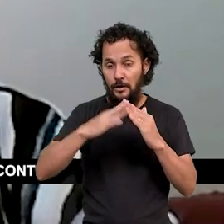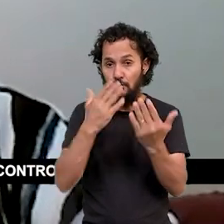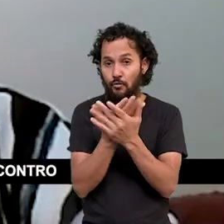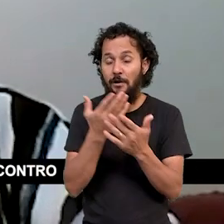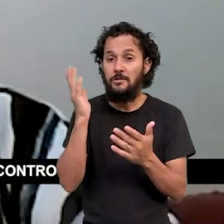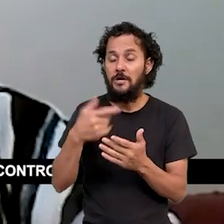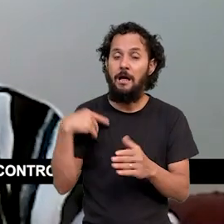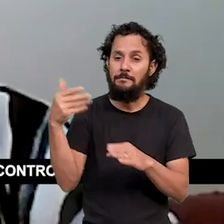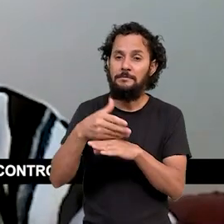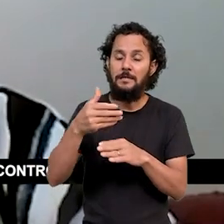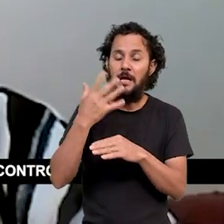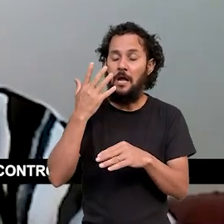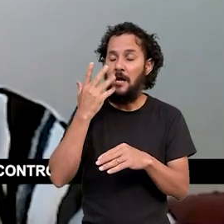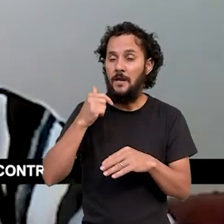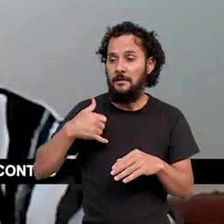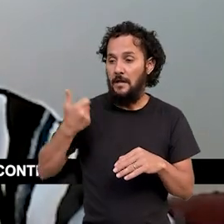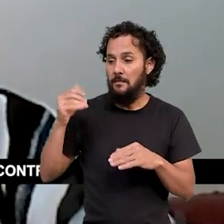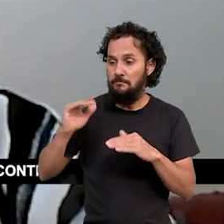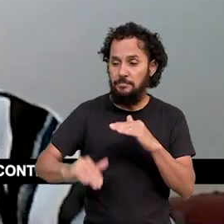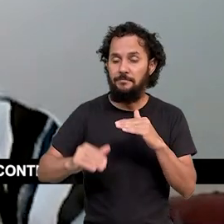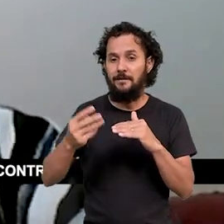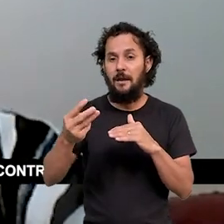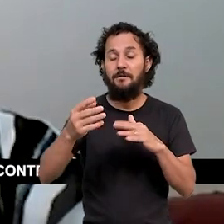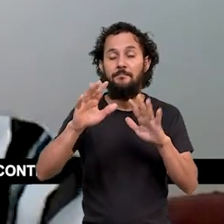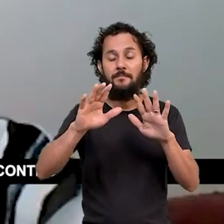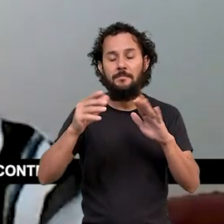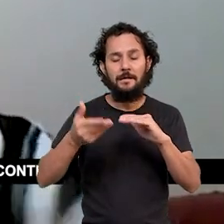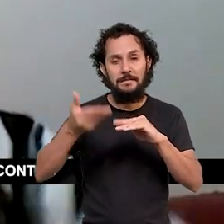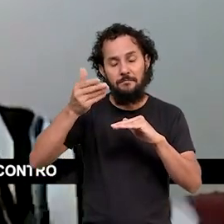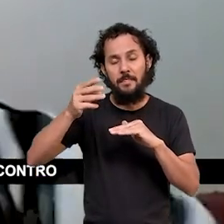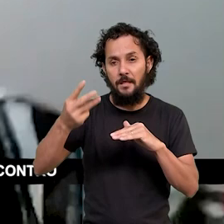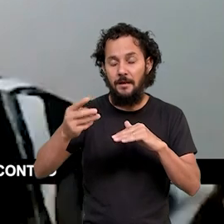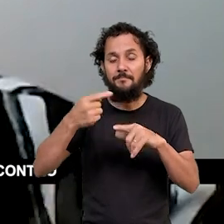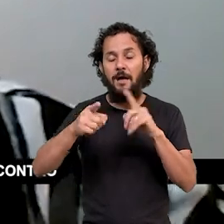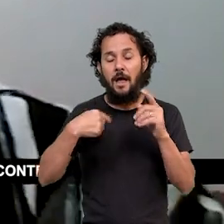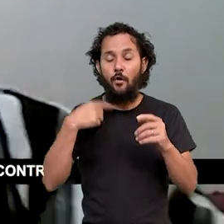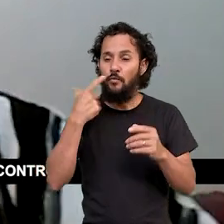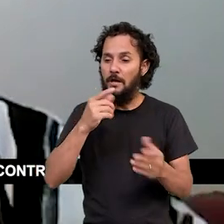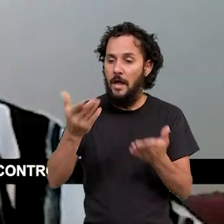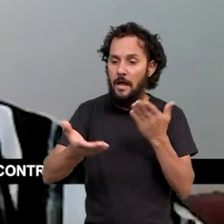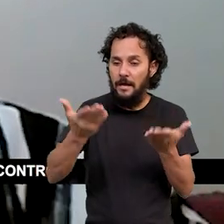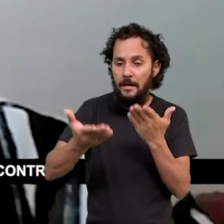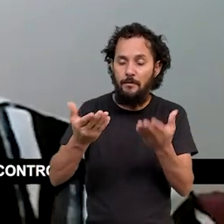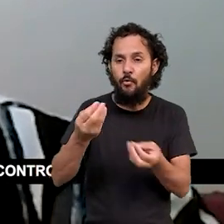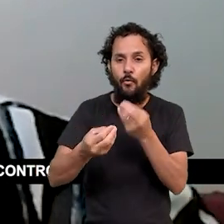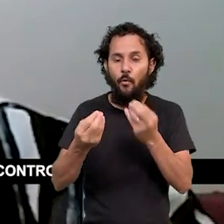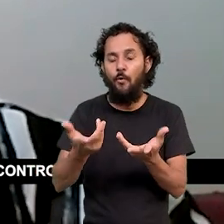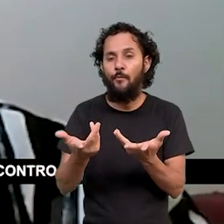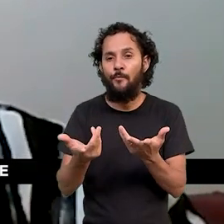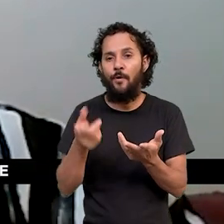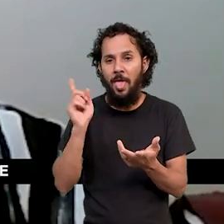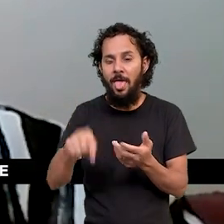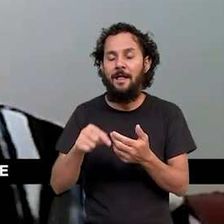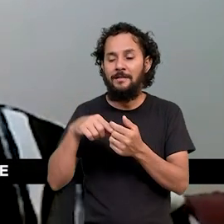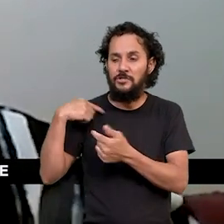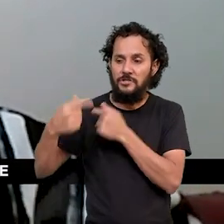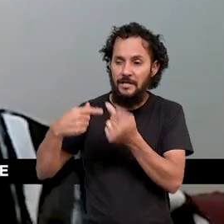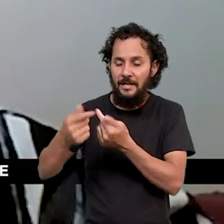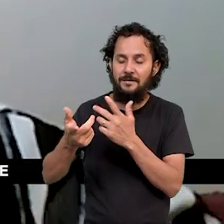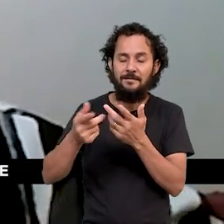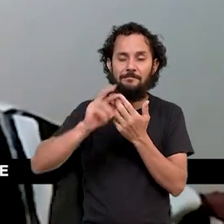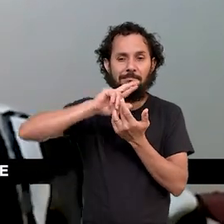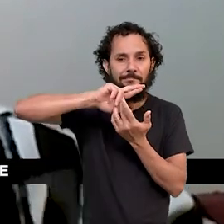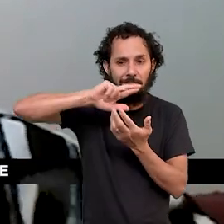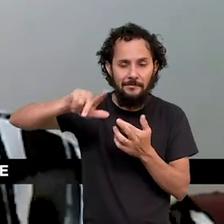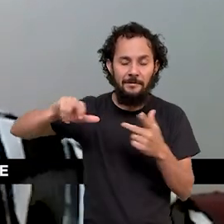E um dos grandes desafios é justamente esse, conseguir um equilíbrio entre esse encontro geracional,